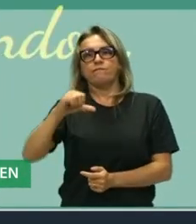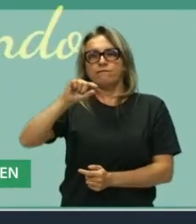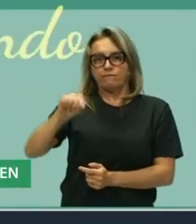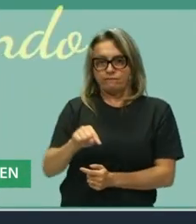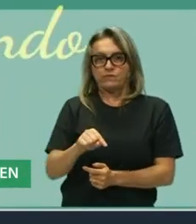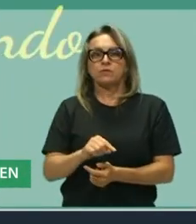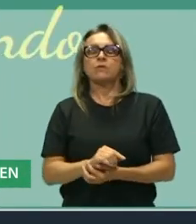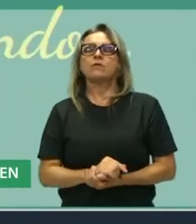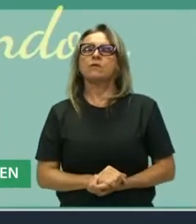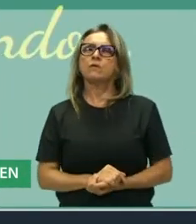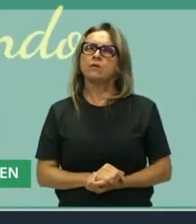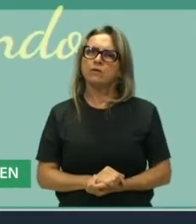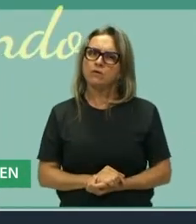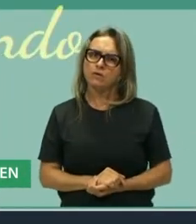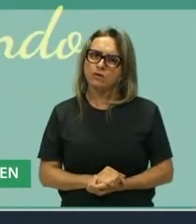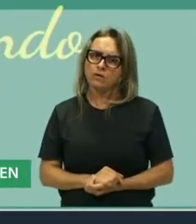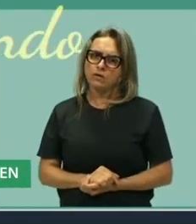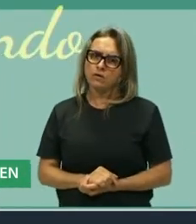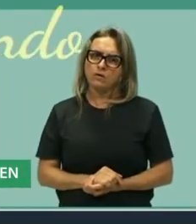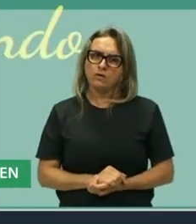Considerando este número, né,